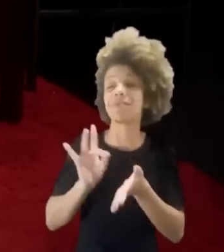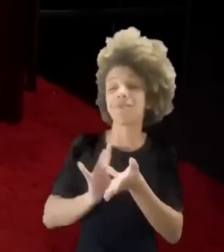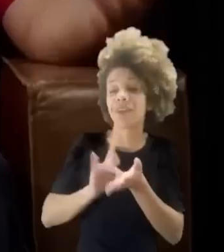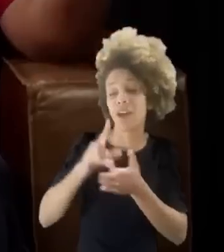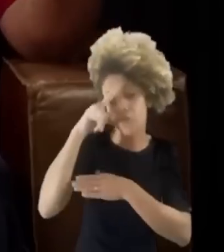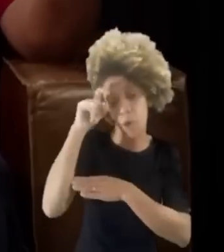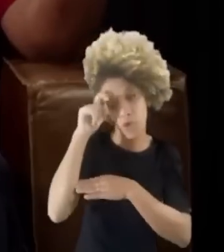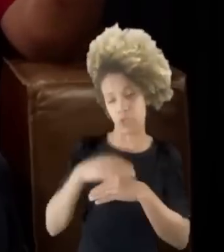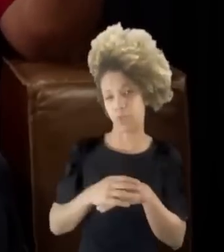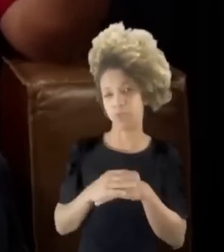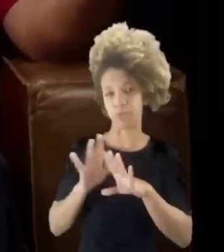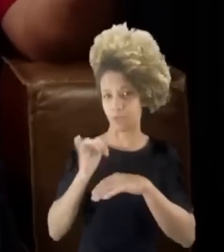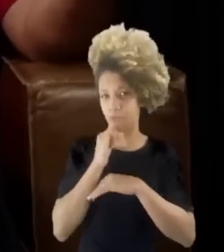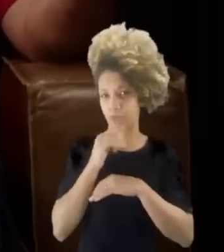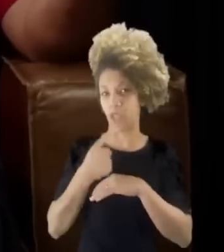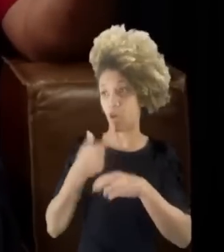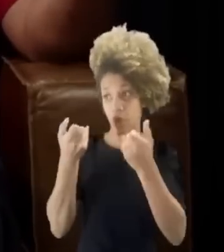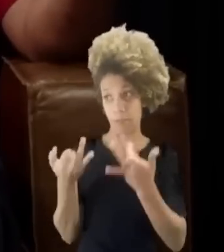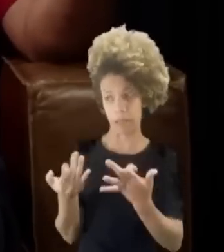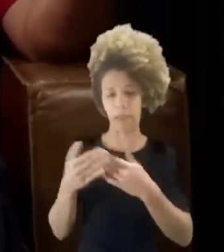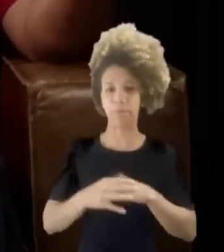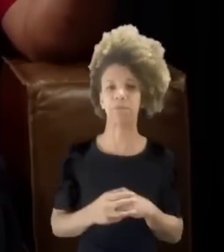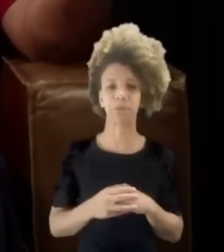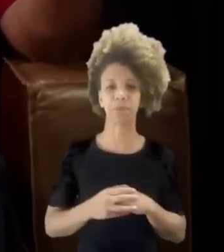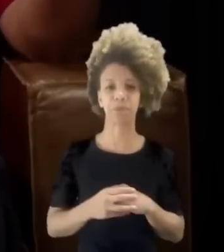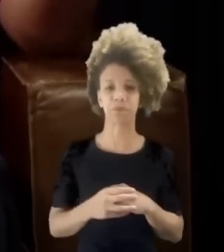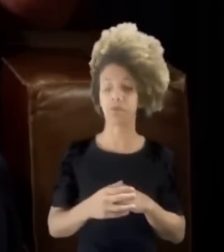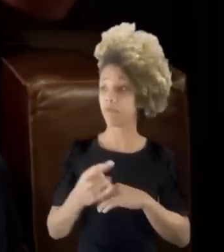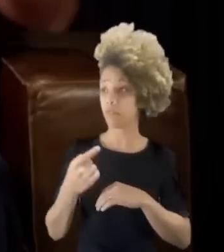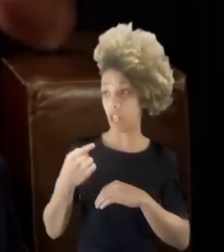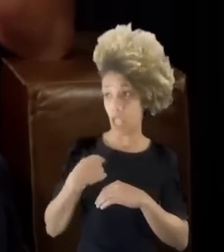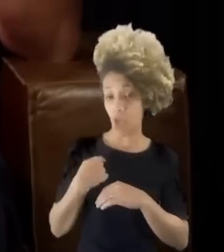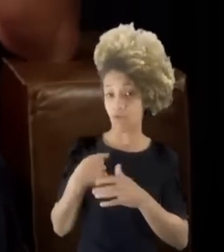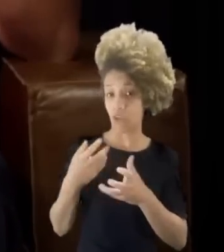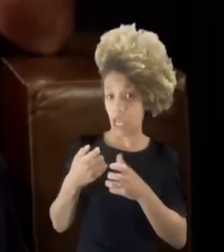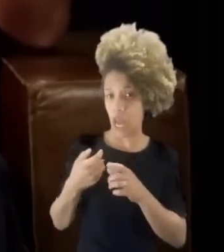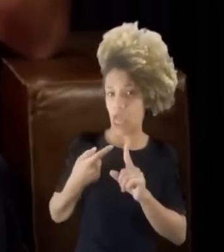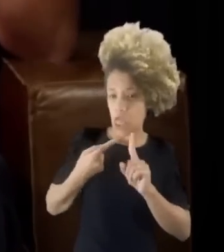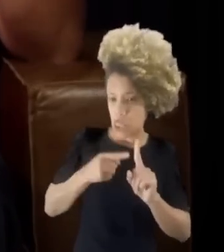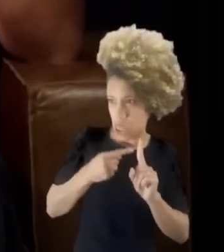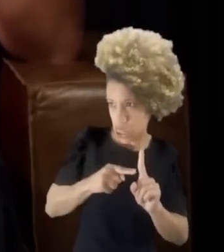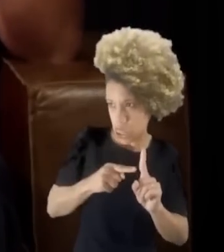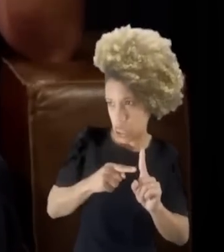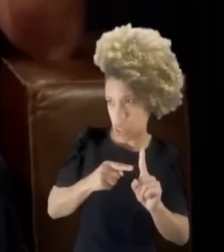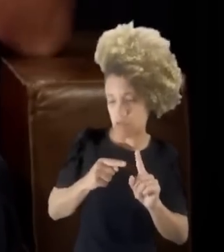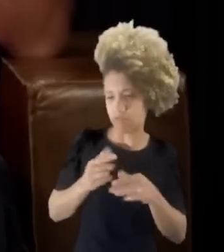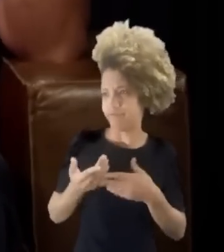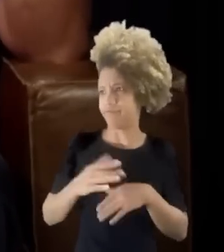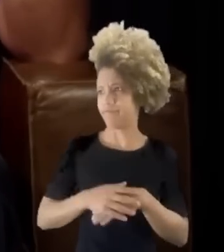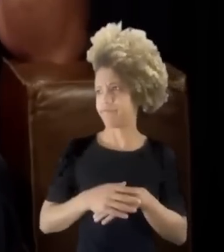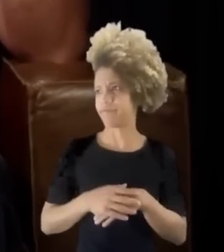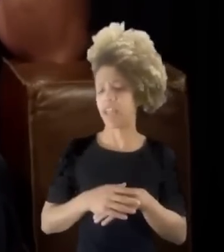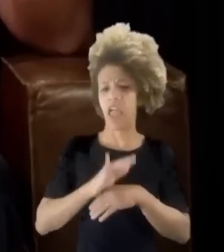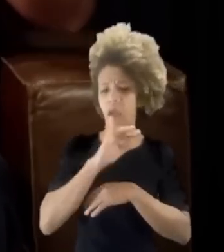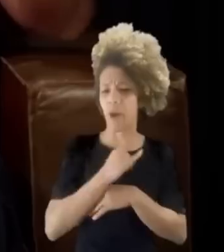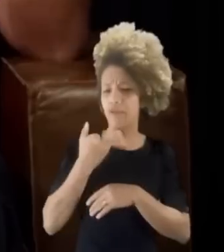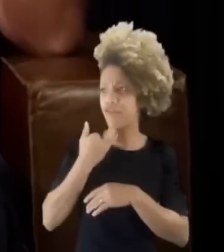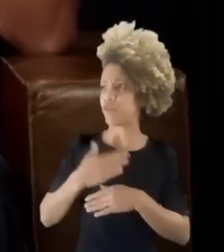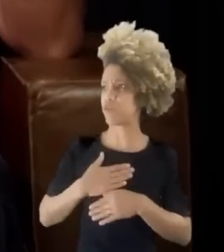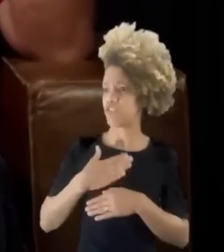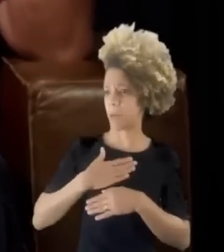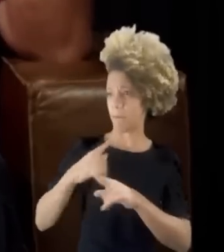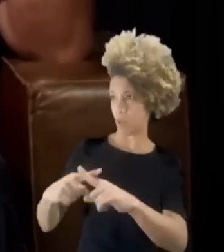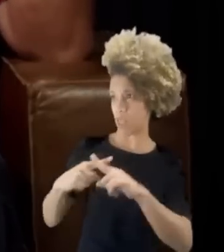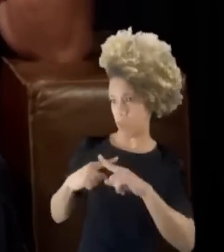é o seguinte mano eu vou eu vou é o que eu falei para você mano é eu vou querer extorquirir a classe média sendo que ela não é meu inimigo o meu inimigo é o iFood mano é